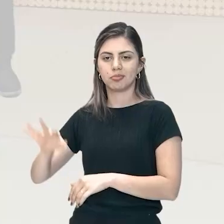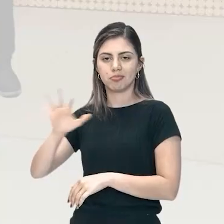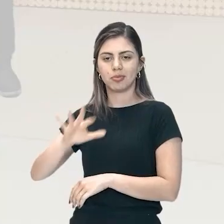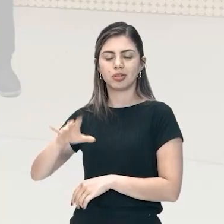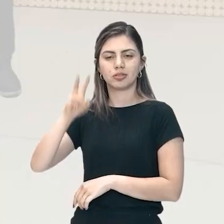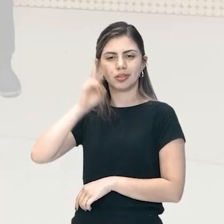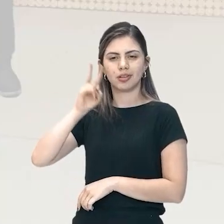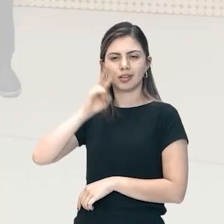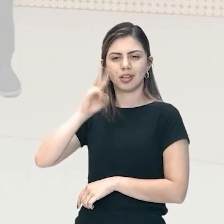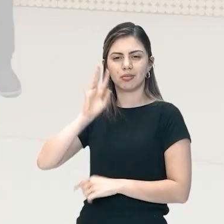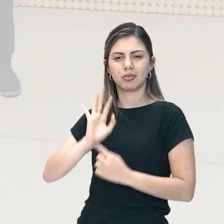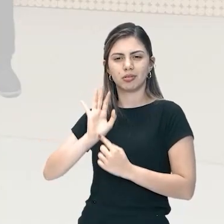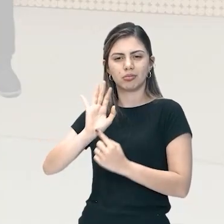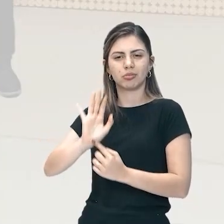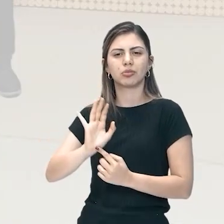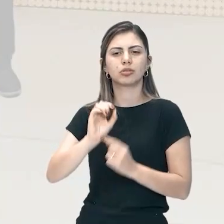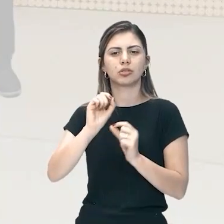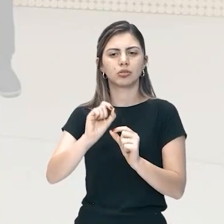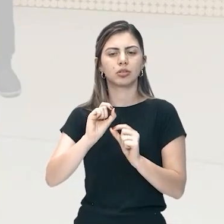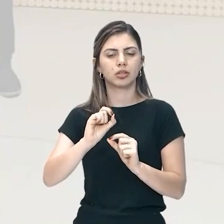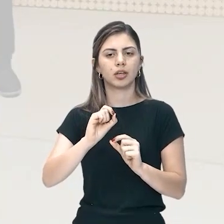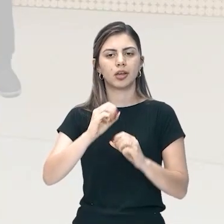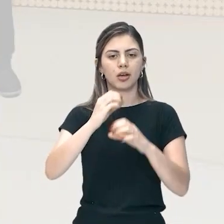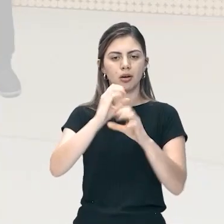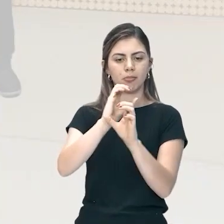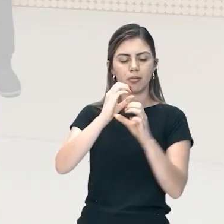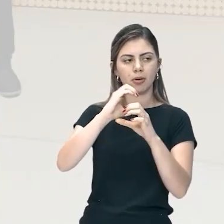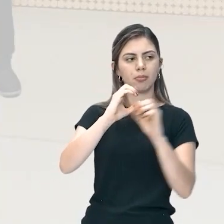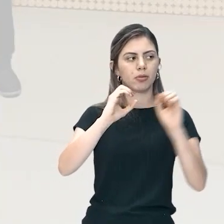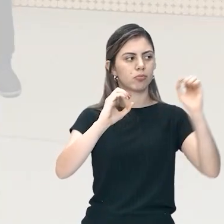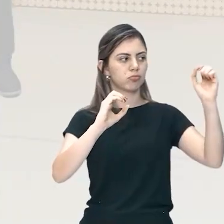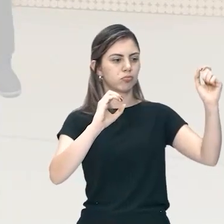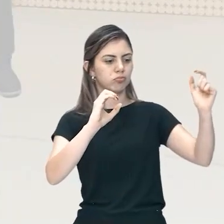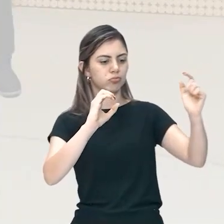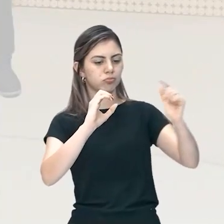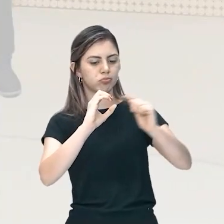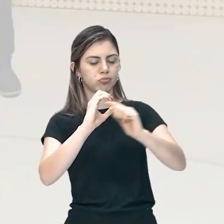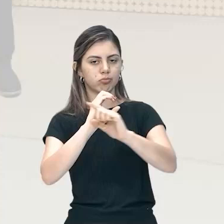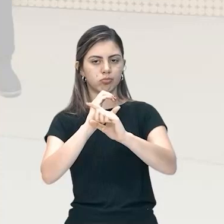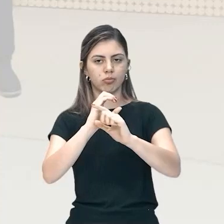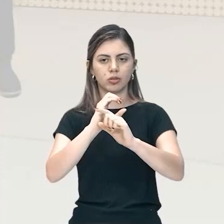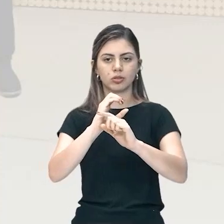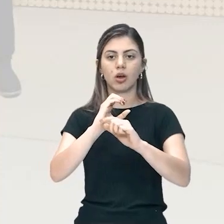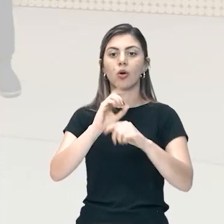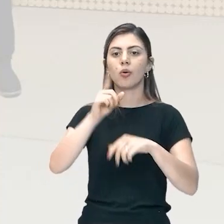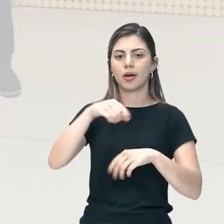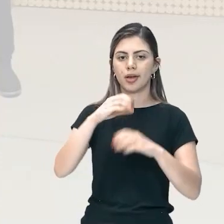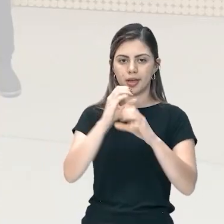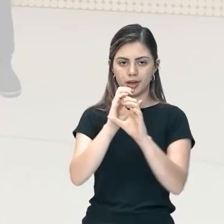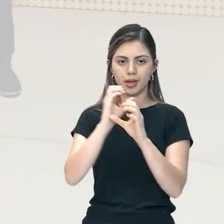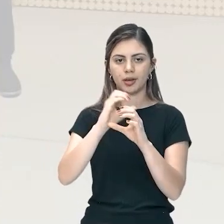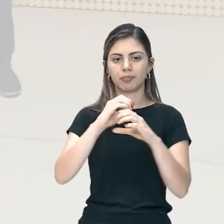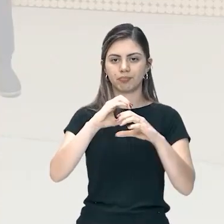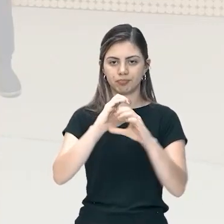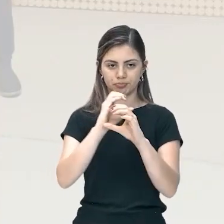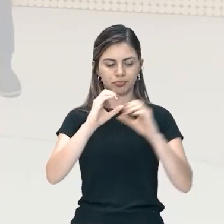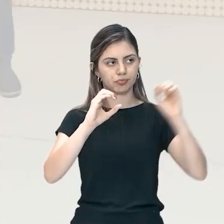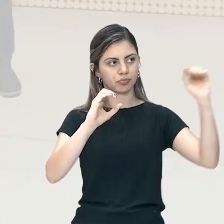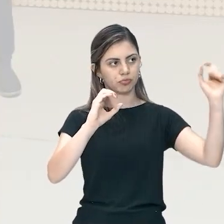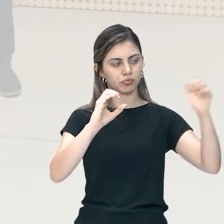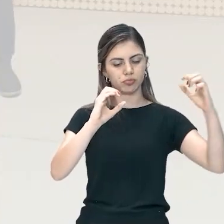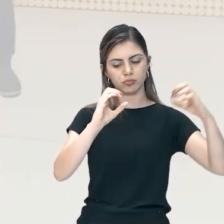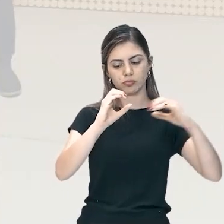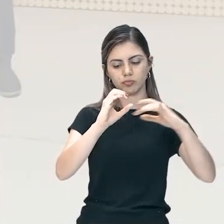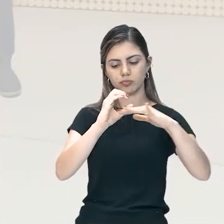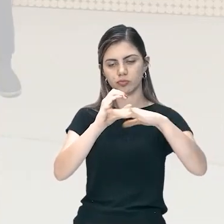que os raios de luz, eles passavam pela lente, que no nosso caso aqui é o cristalino, e